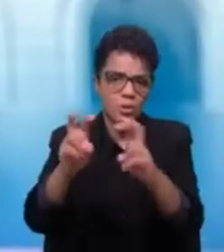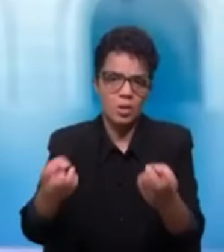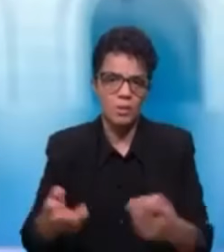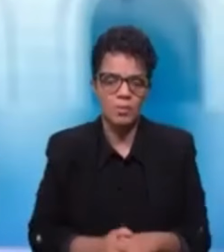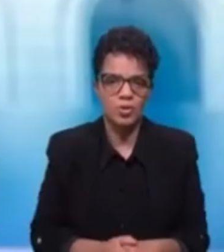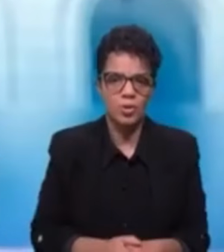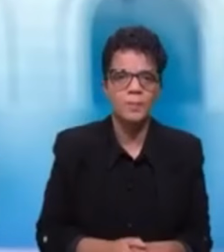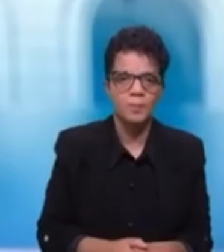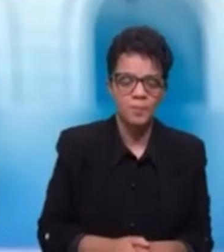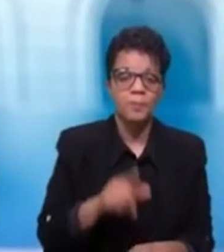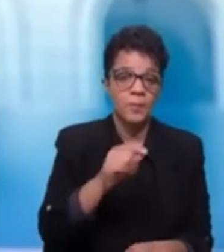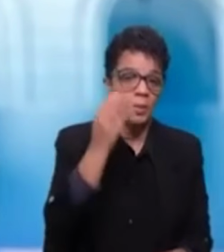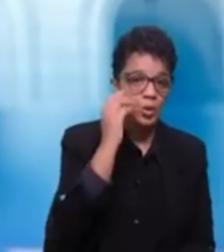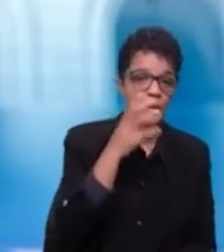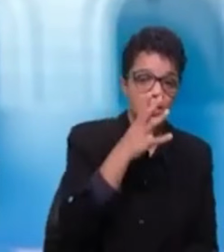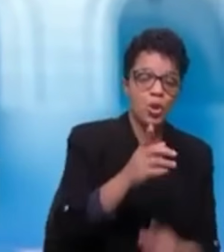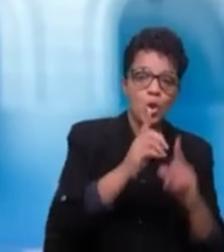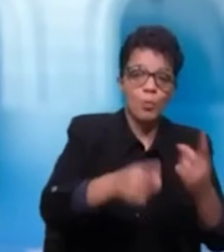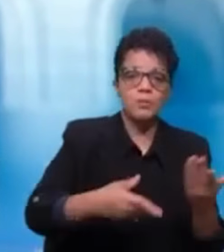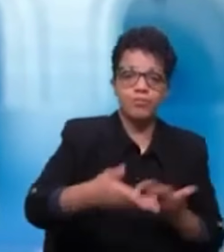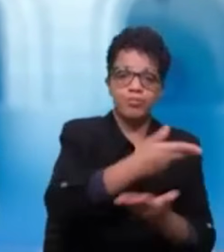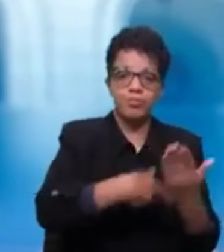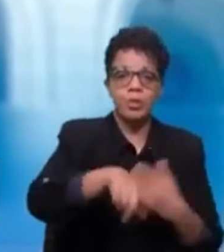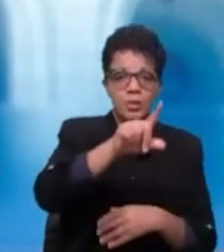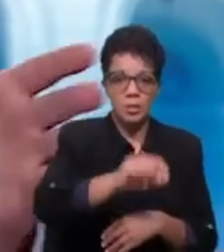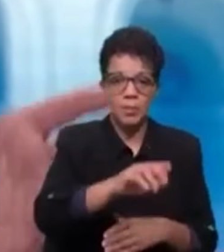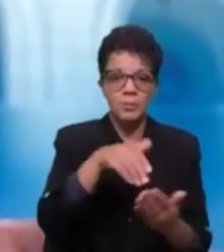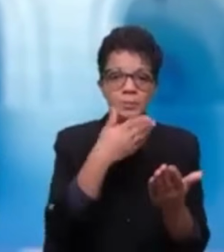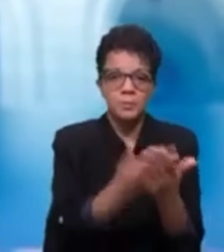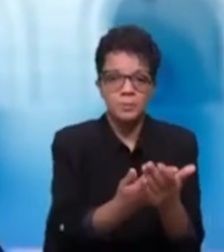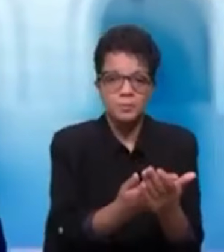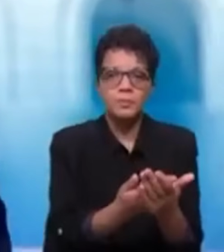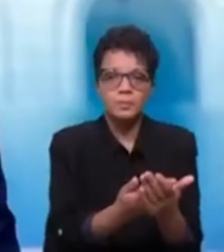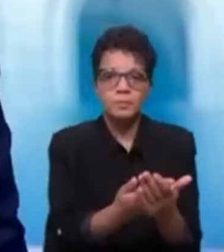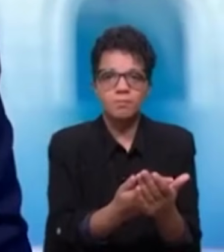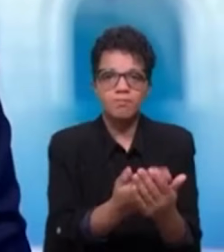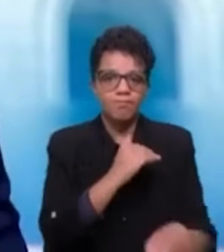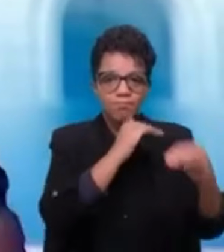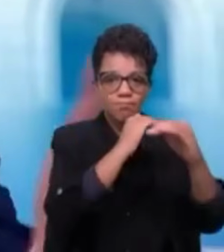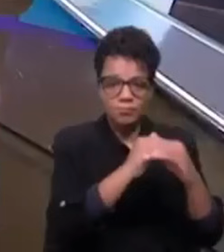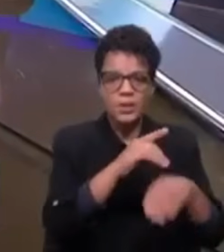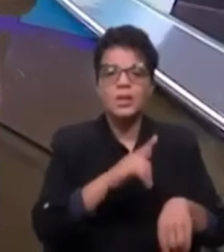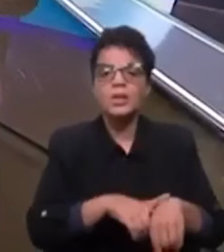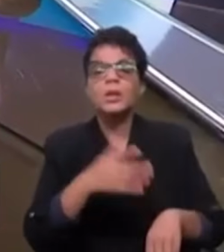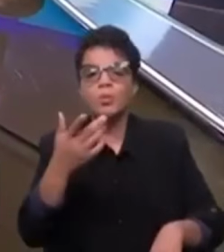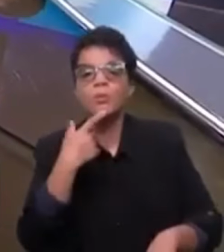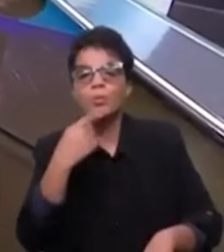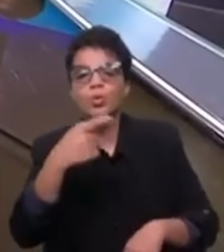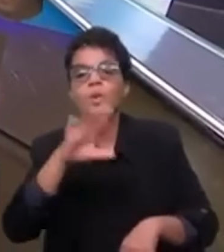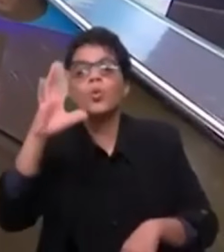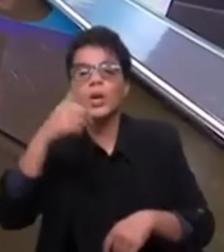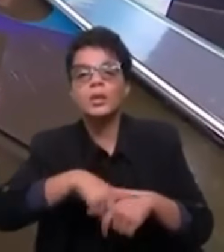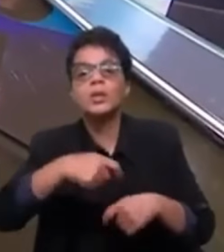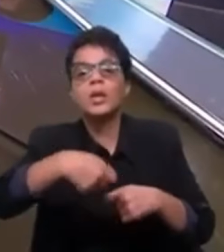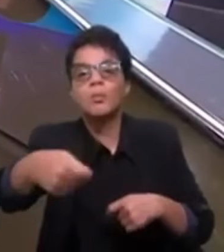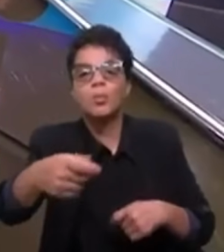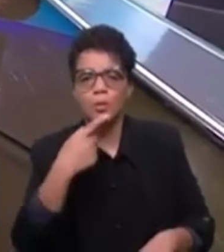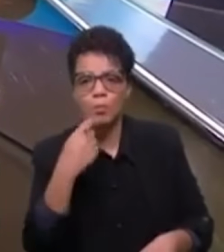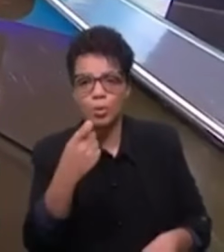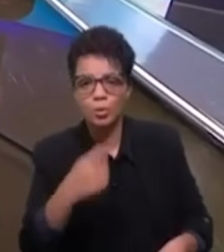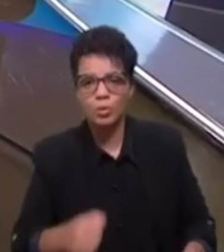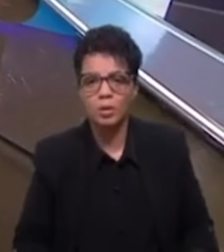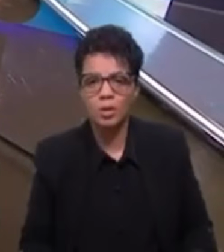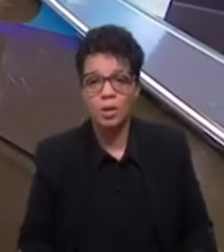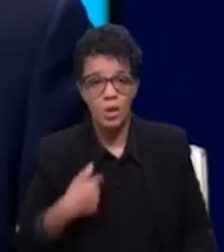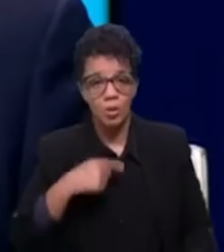ouvimos luí Monte dizer que começa o diálogo para também atribuir uma uma igualdade tempo eu pergunto quanto e quanto temp eu dis era